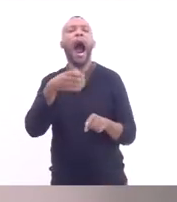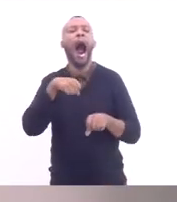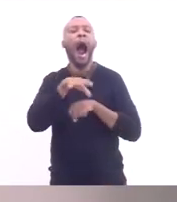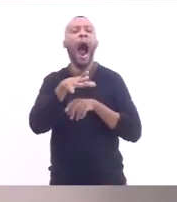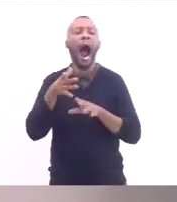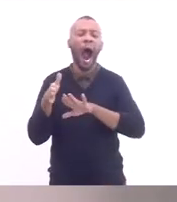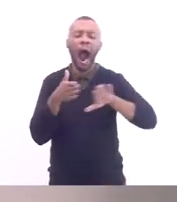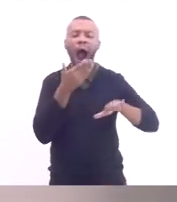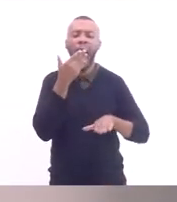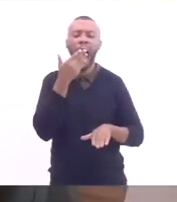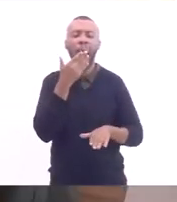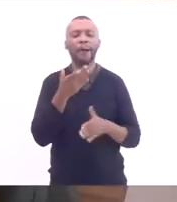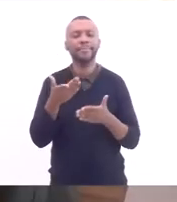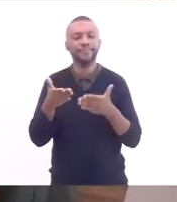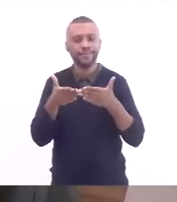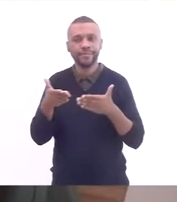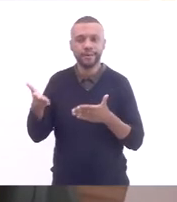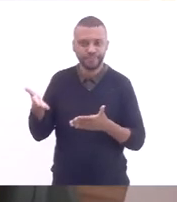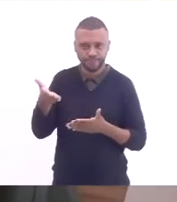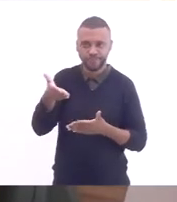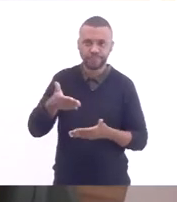doutora.